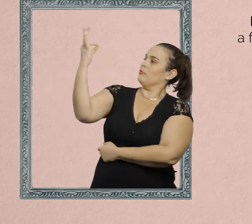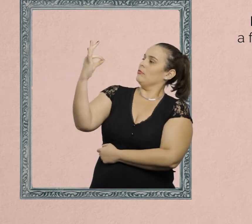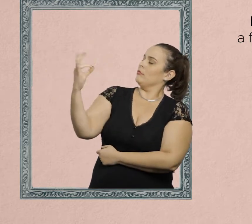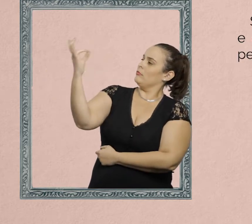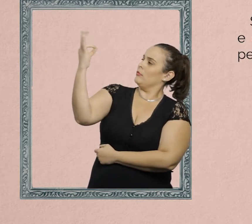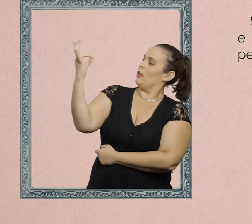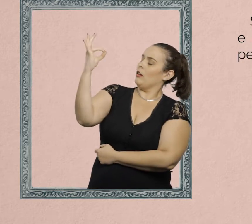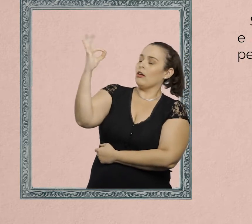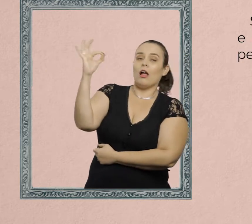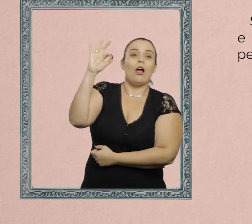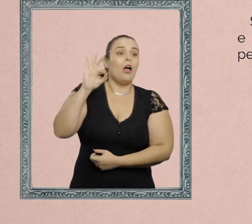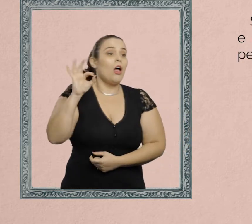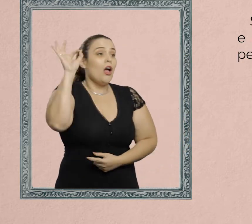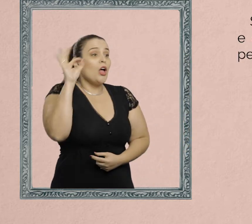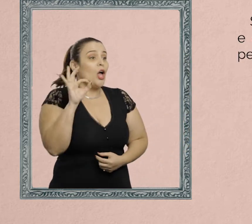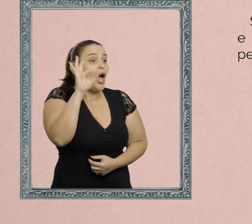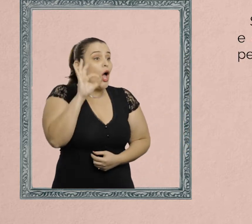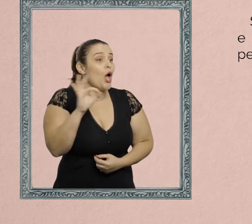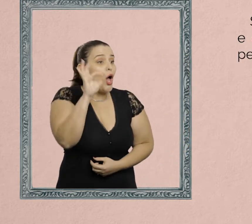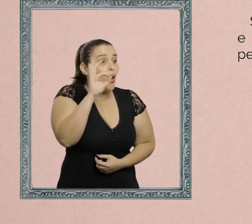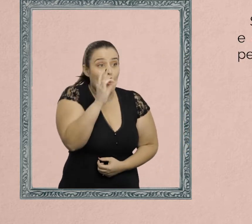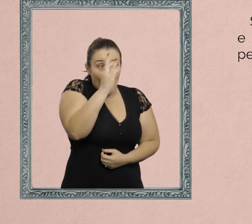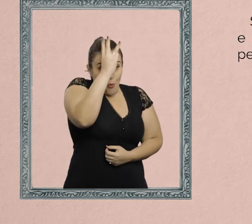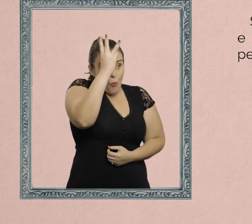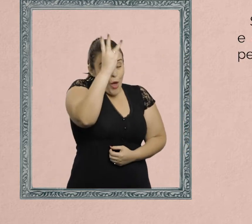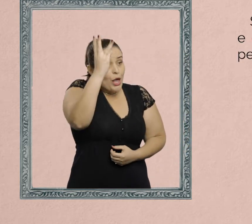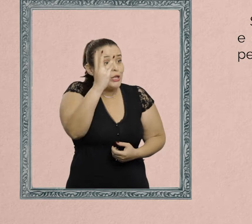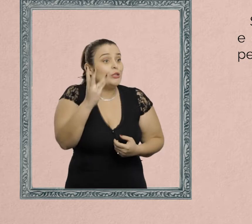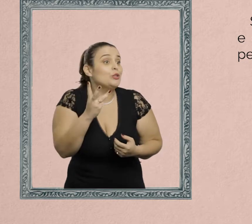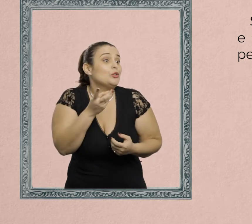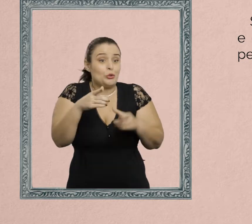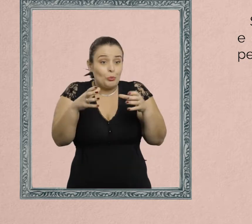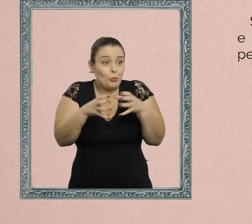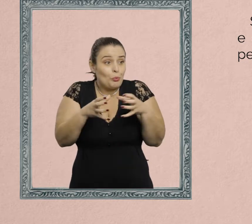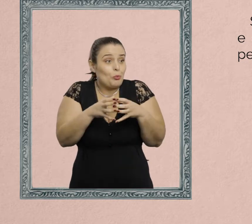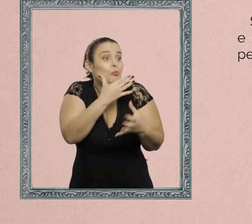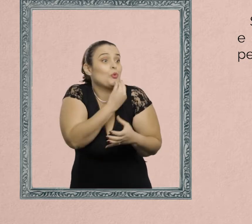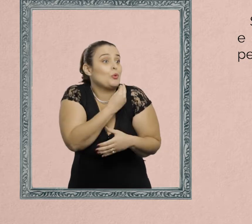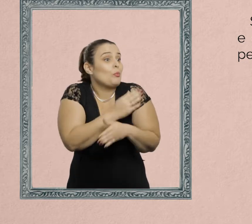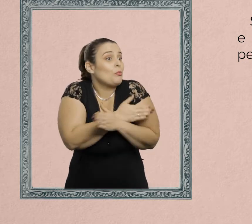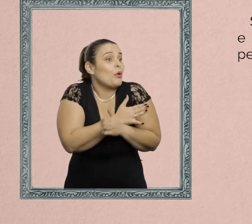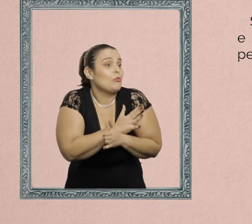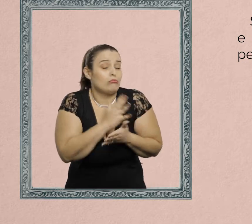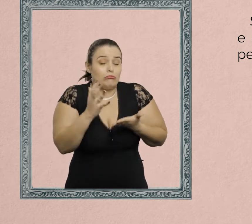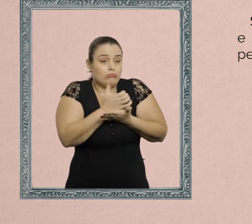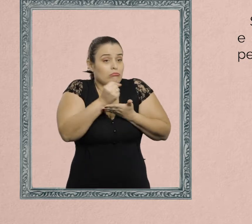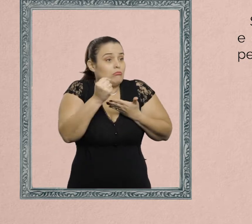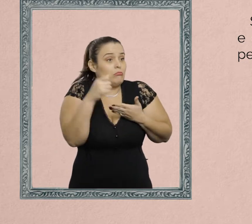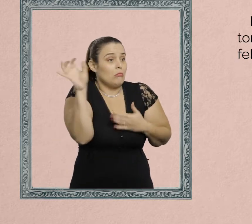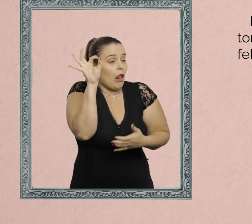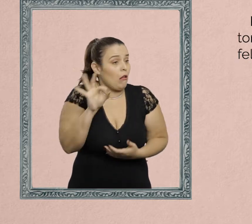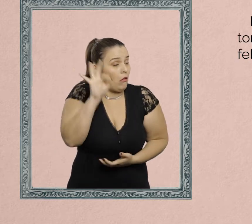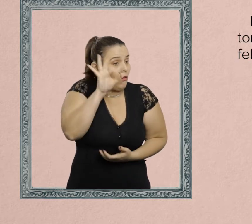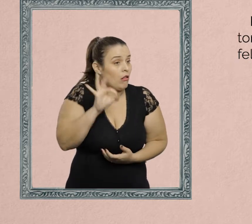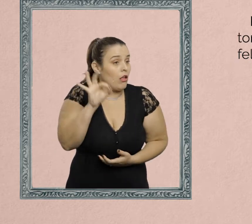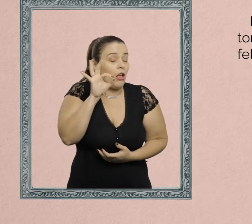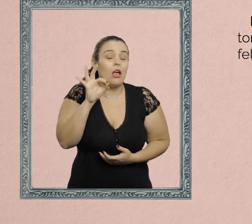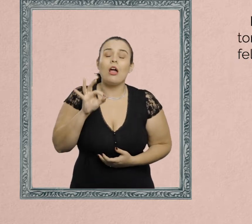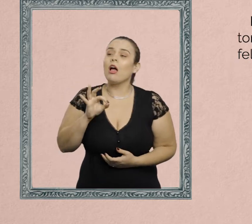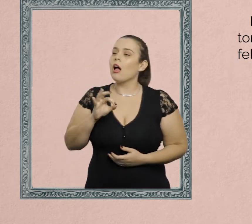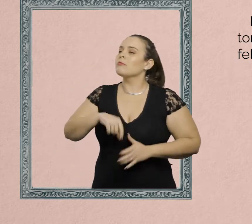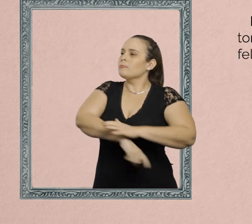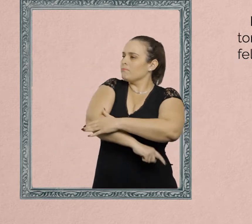entrar. Sininho contou para Peter que Wendy e os meninos haviam sido capturados pelos piratas. Peter